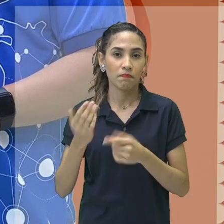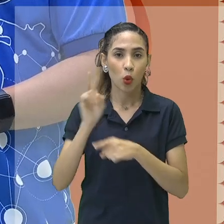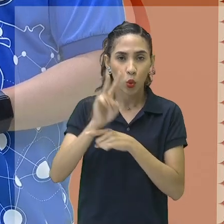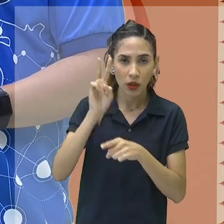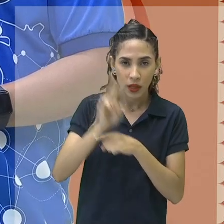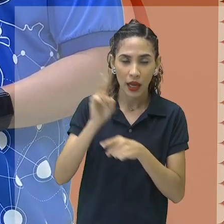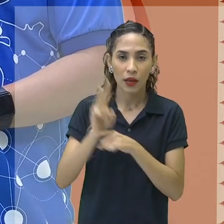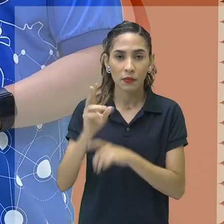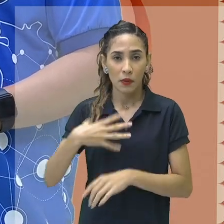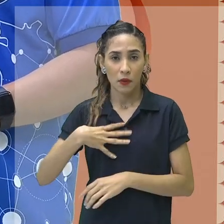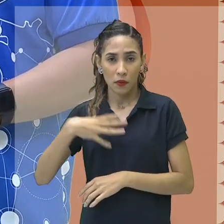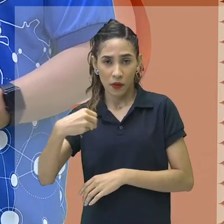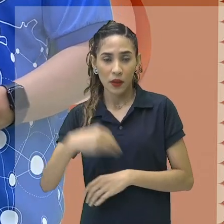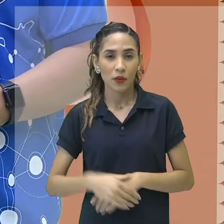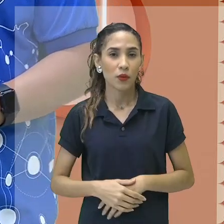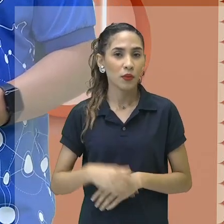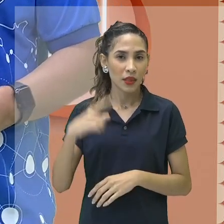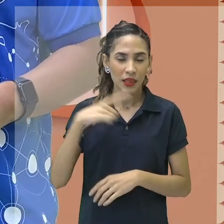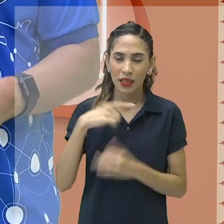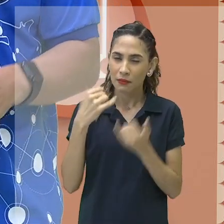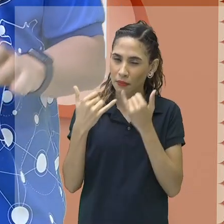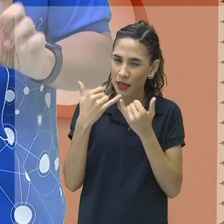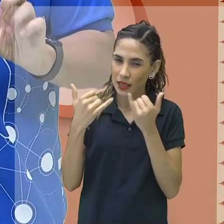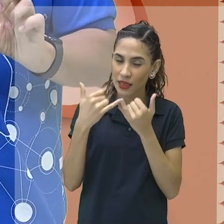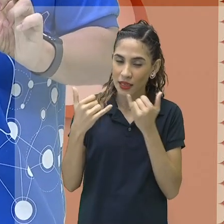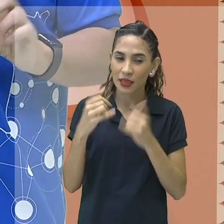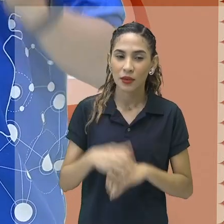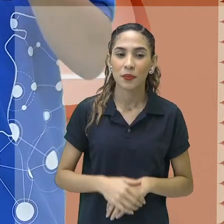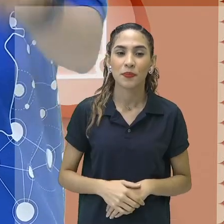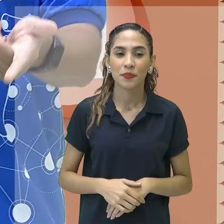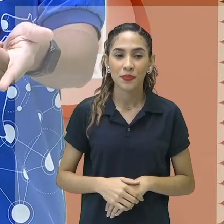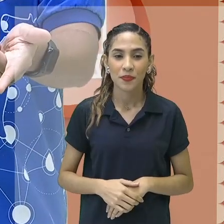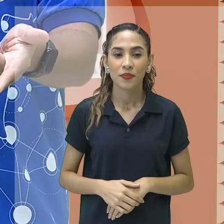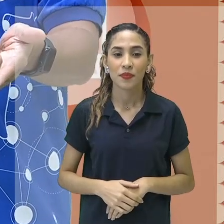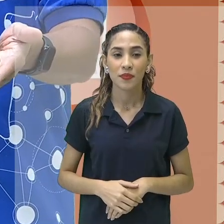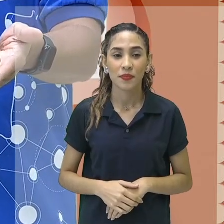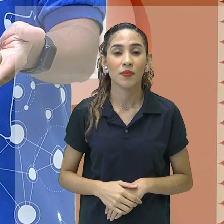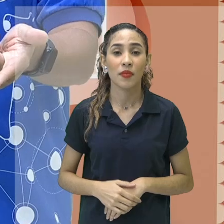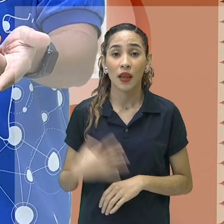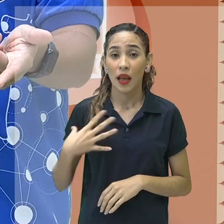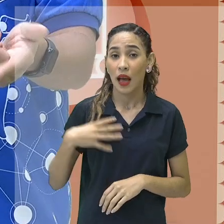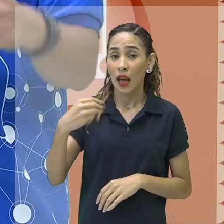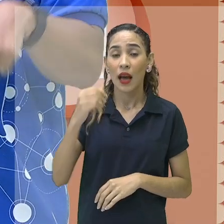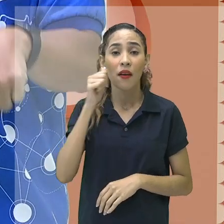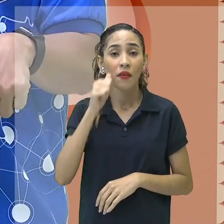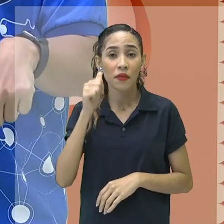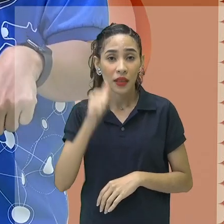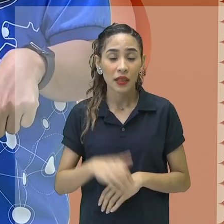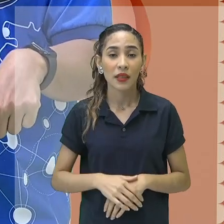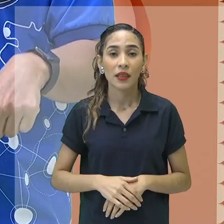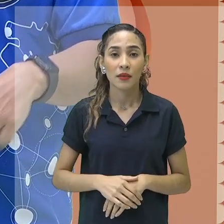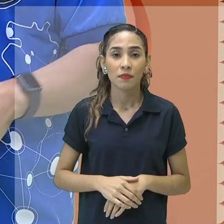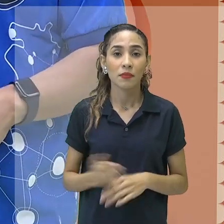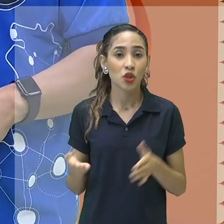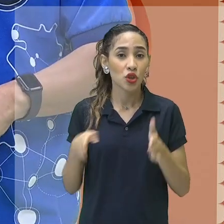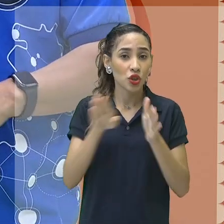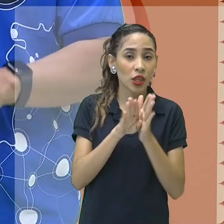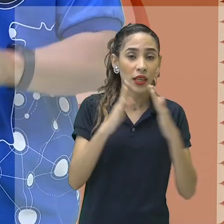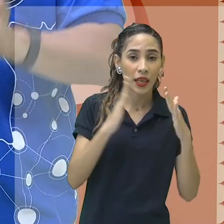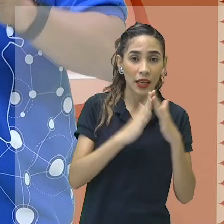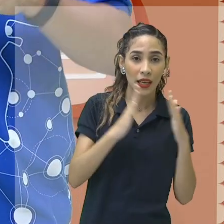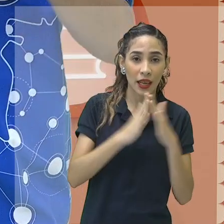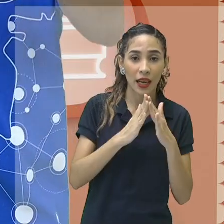ali. Tem alguma semelhança com Histórias Cruzadas, inclusive. A filha dessa empregada, da Regina Casé, chega naquela casa como